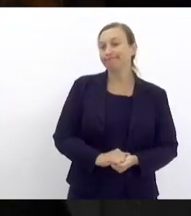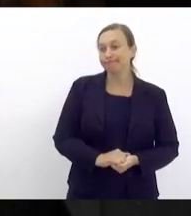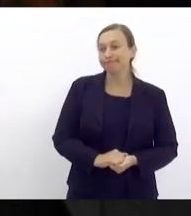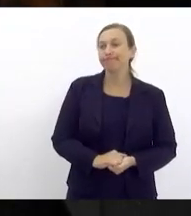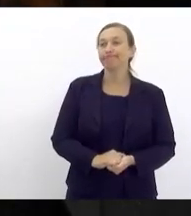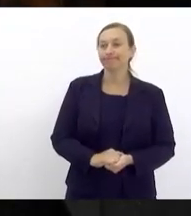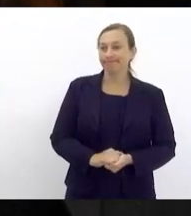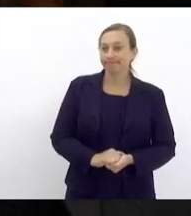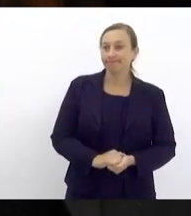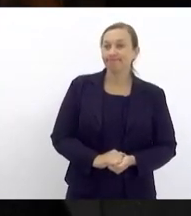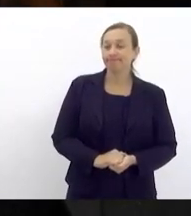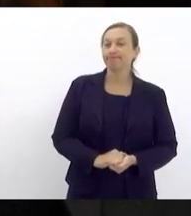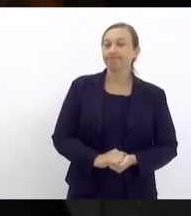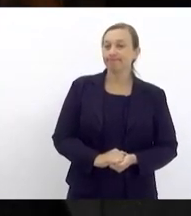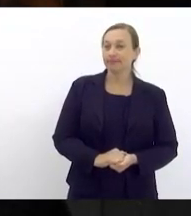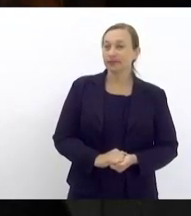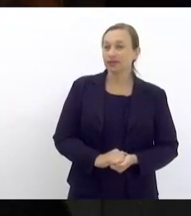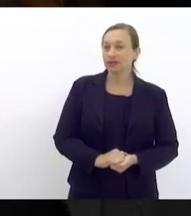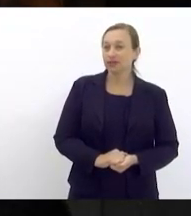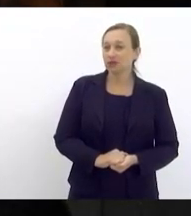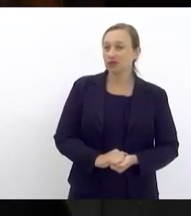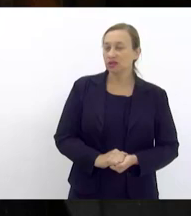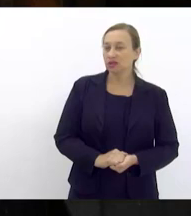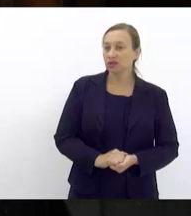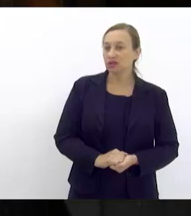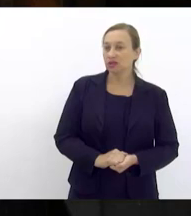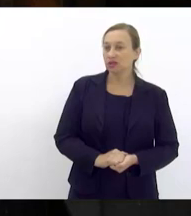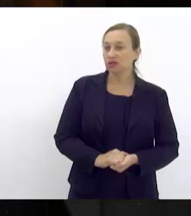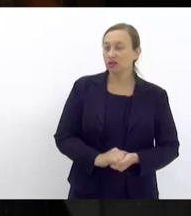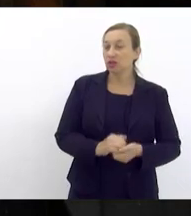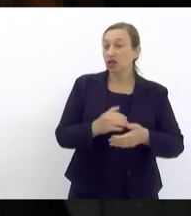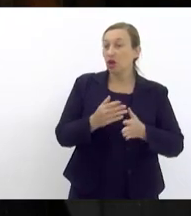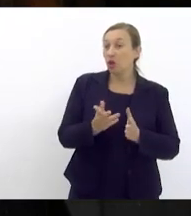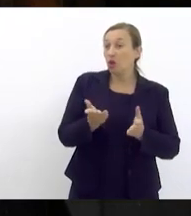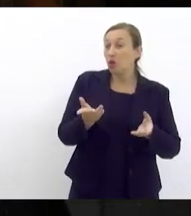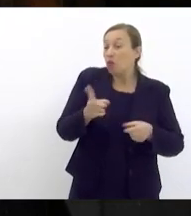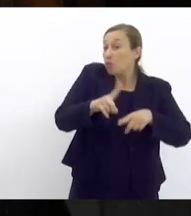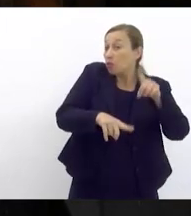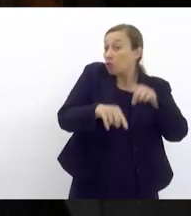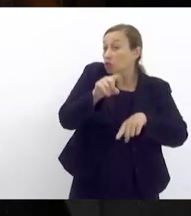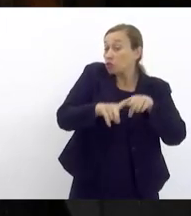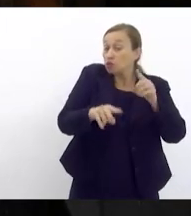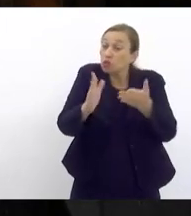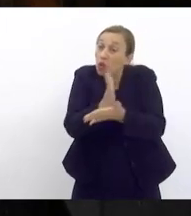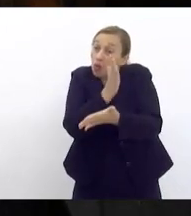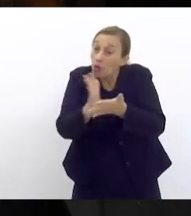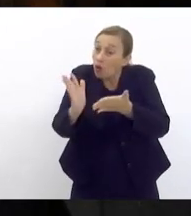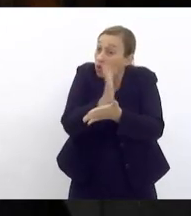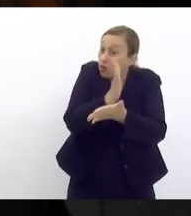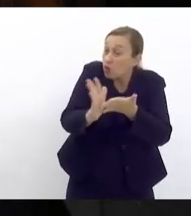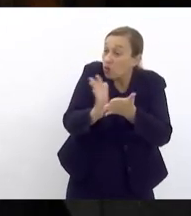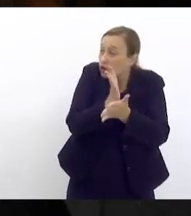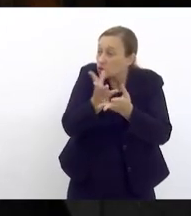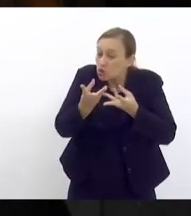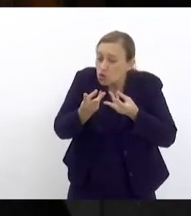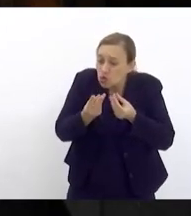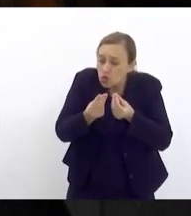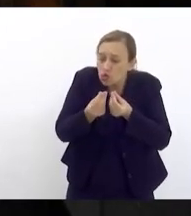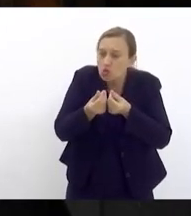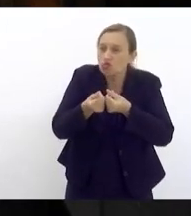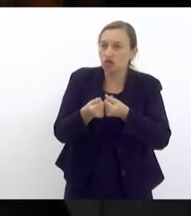que Veda produtos com uma determinada substância já está proibido em vários países